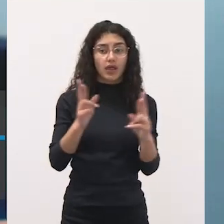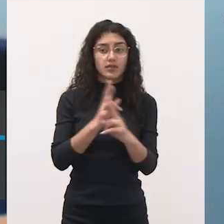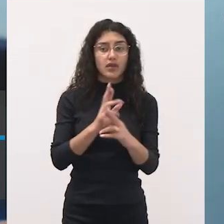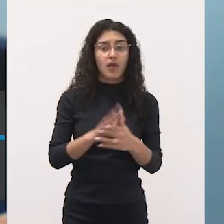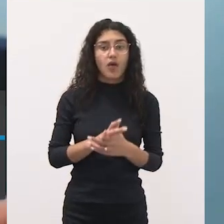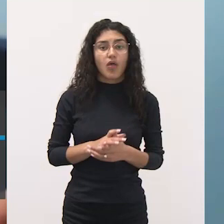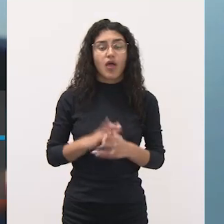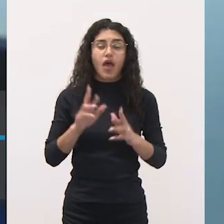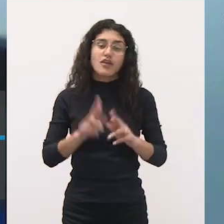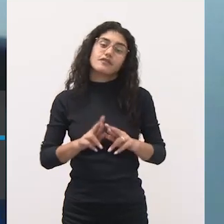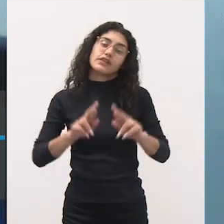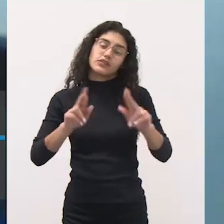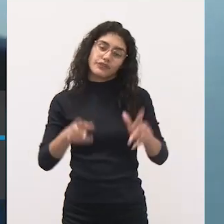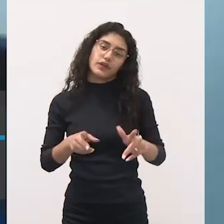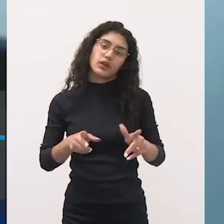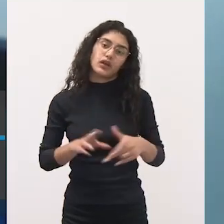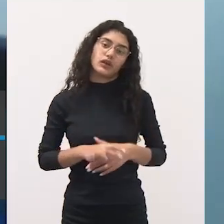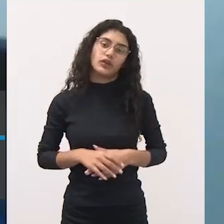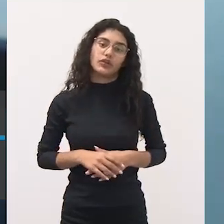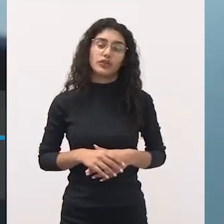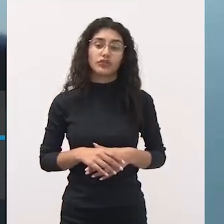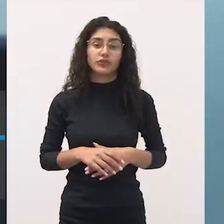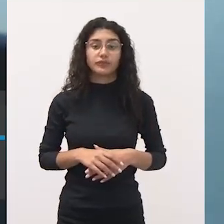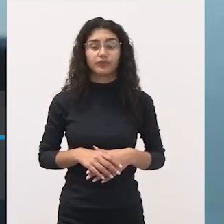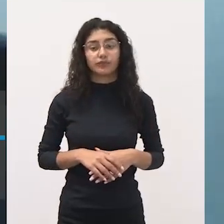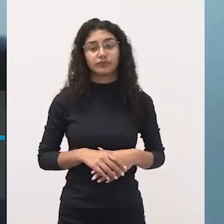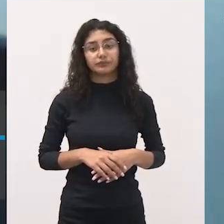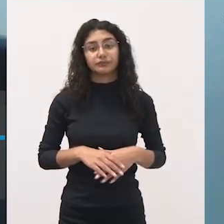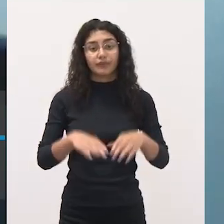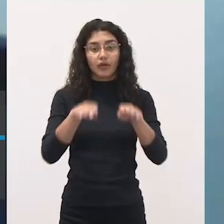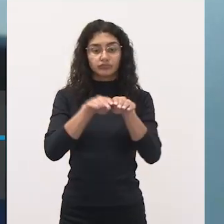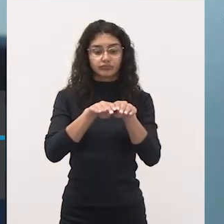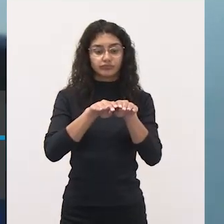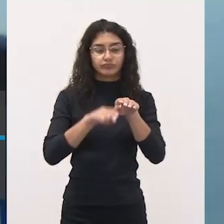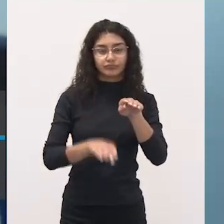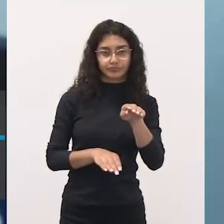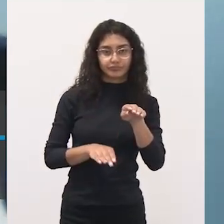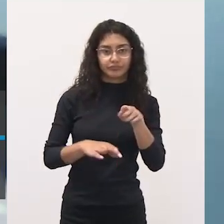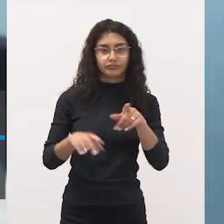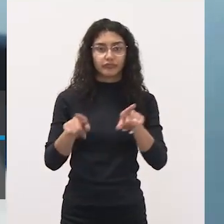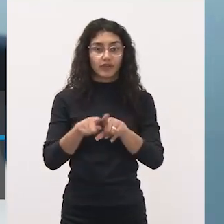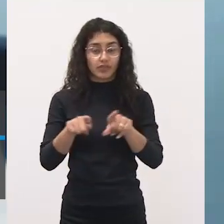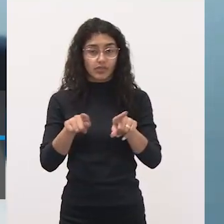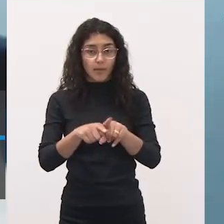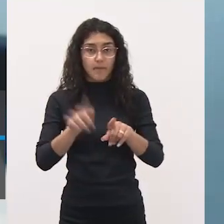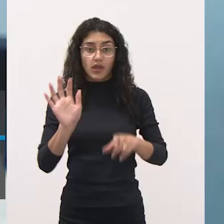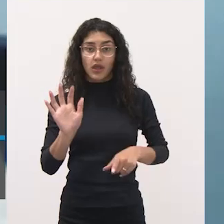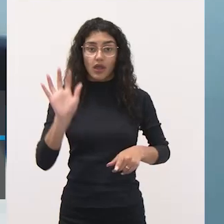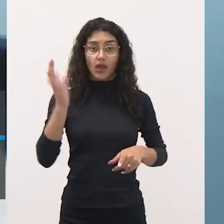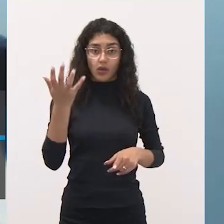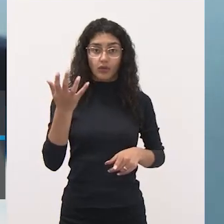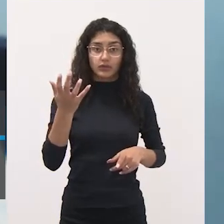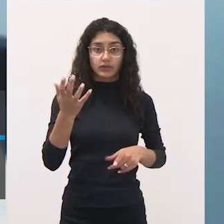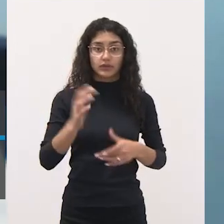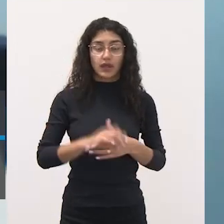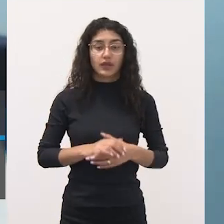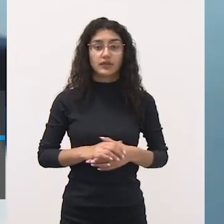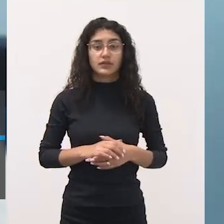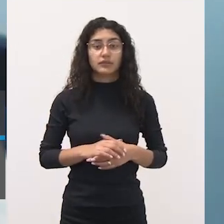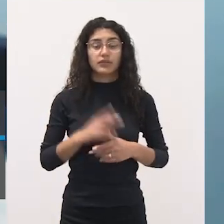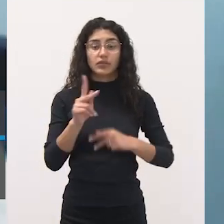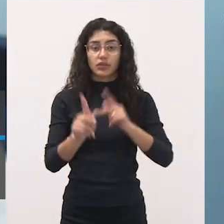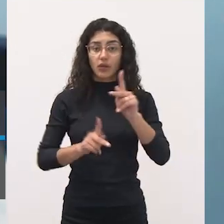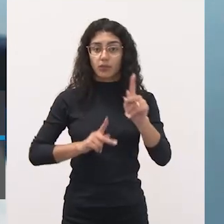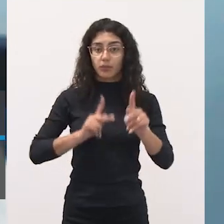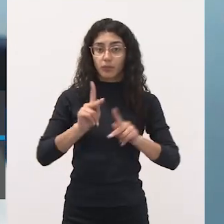vai ser diferente. Então, as desigualdades, elas também acontecem nessas populações,